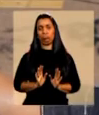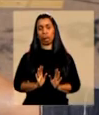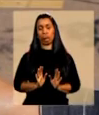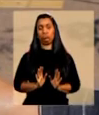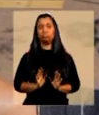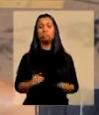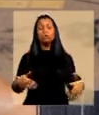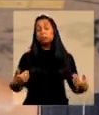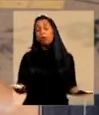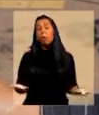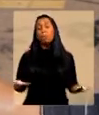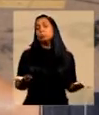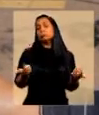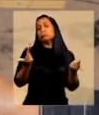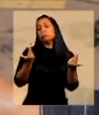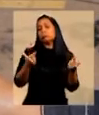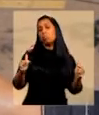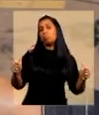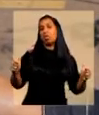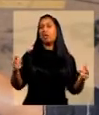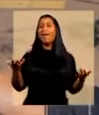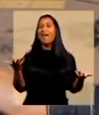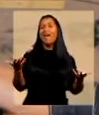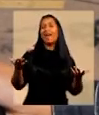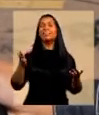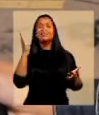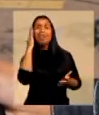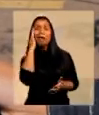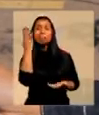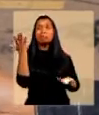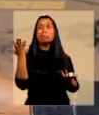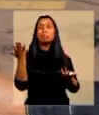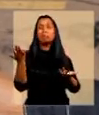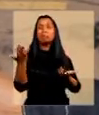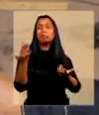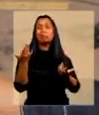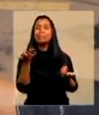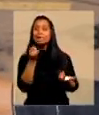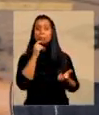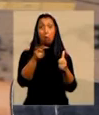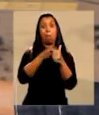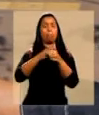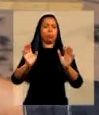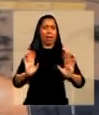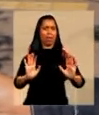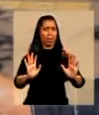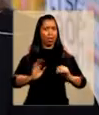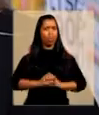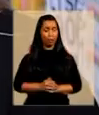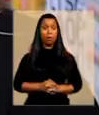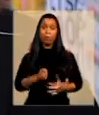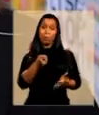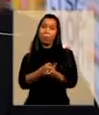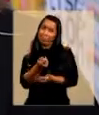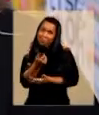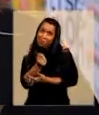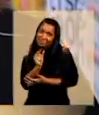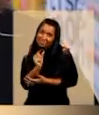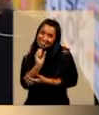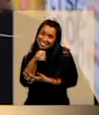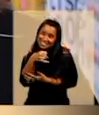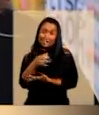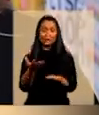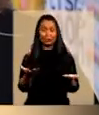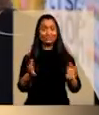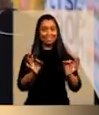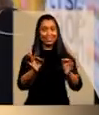preciso. Então, não tem, sabe, não fico assim, como fala, endividada. Ah, compro um pouquinho, sim,